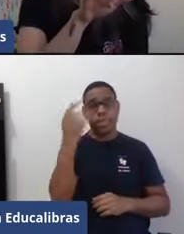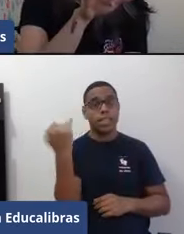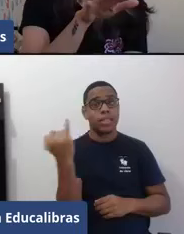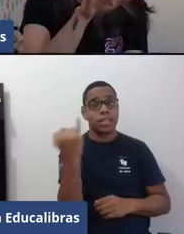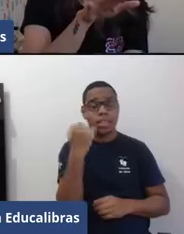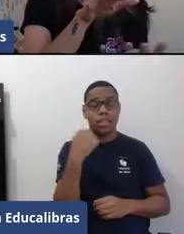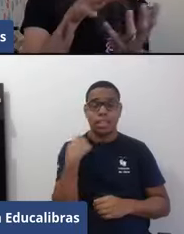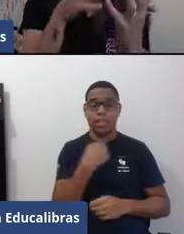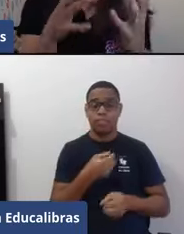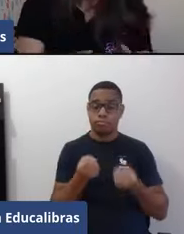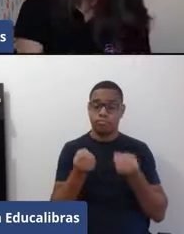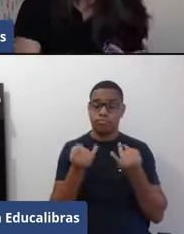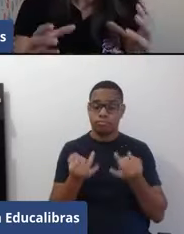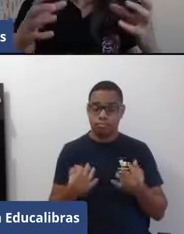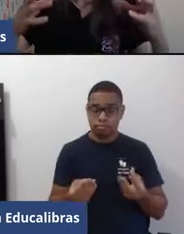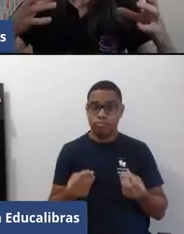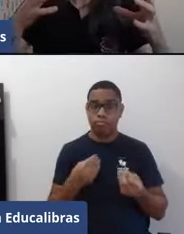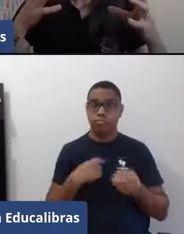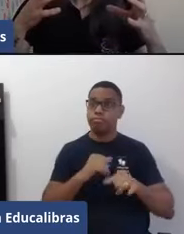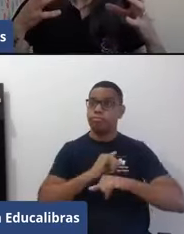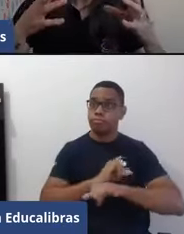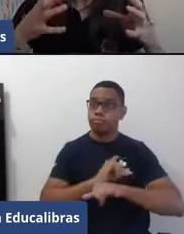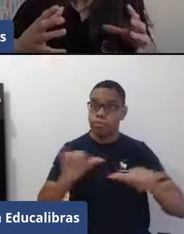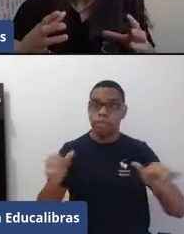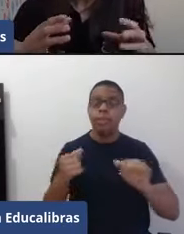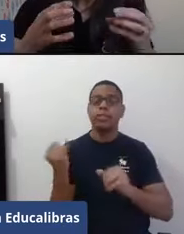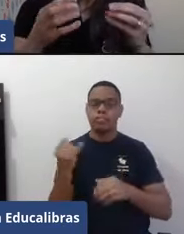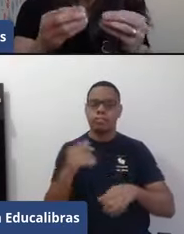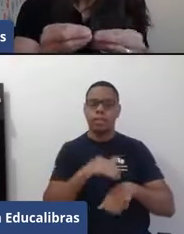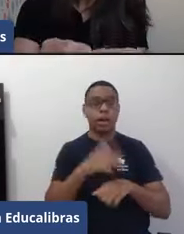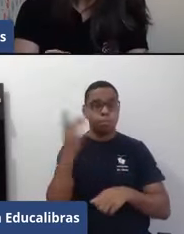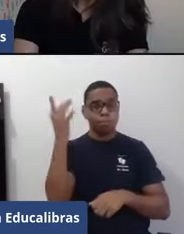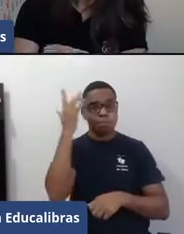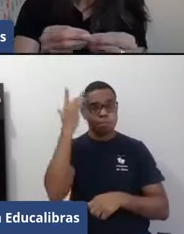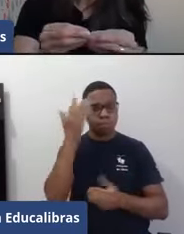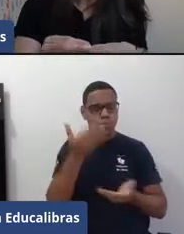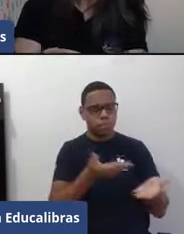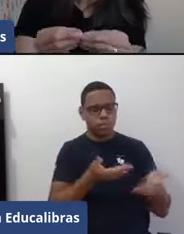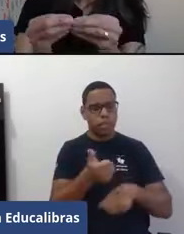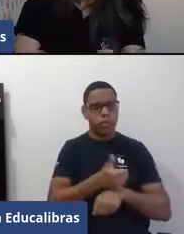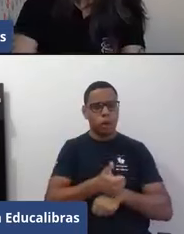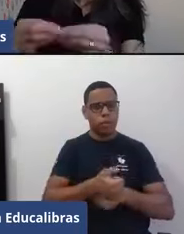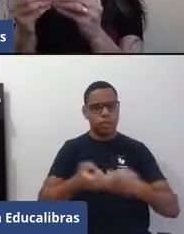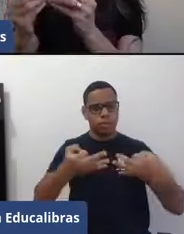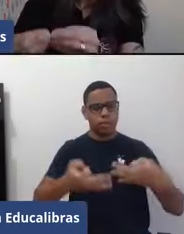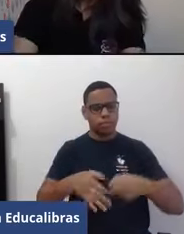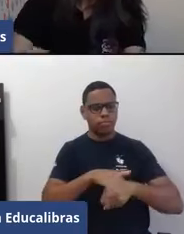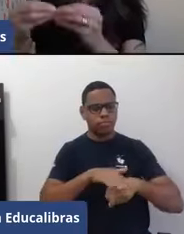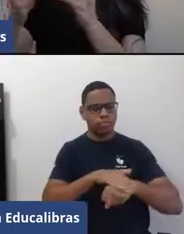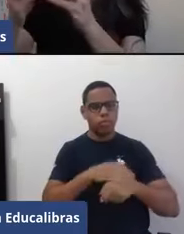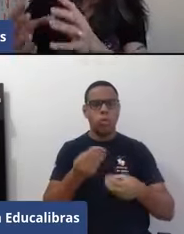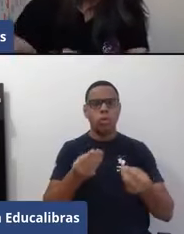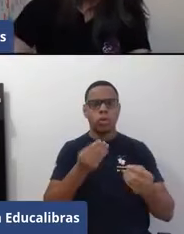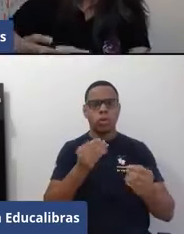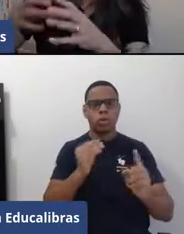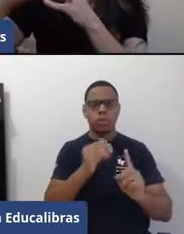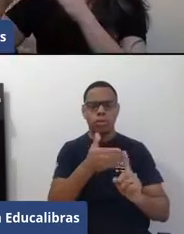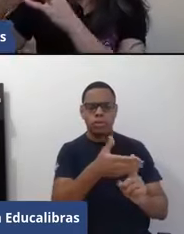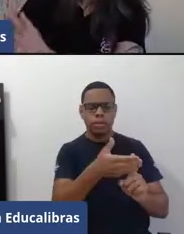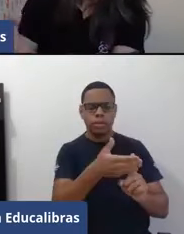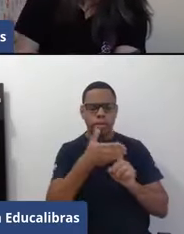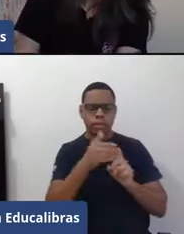trazer, sabe, à tona, discutir isso com muita maturidade, muito profissionalismo, pensando em como acolher,